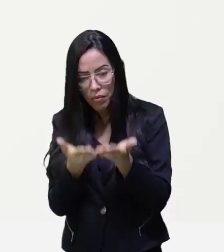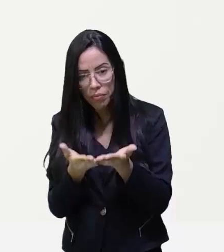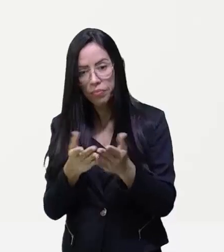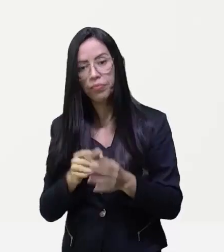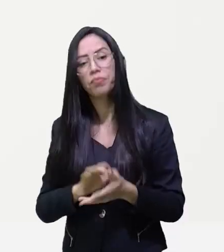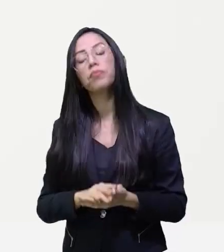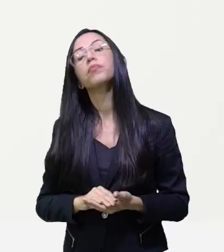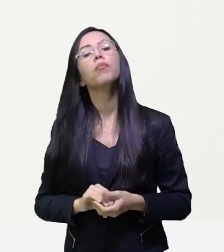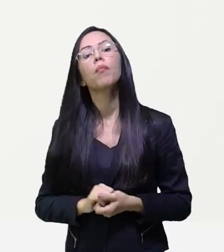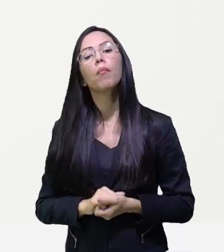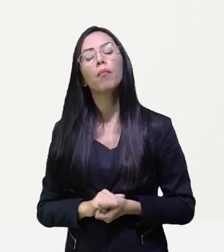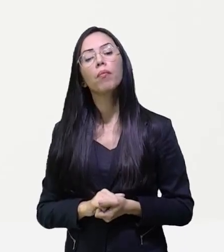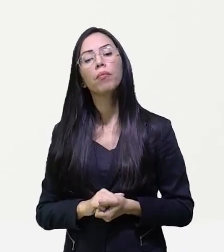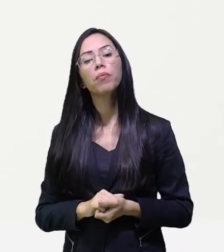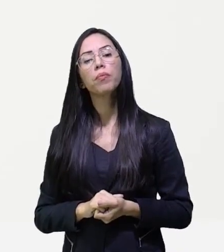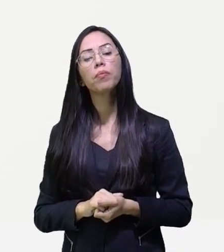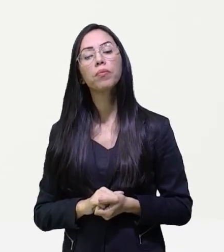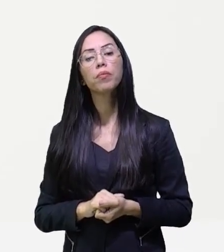Vamos avançar.